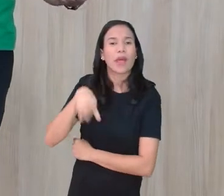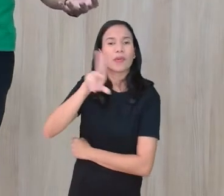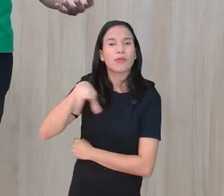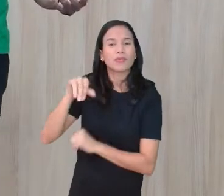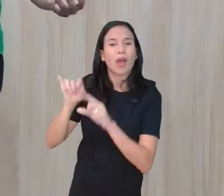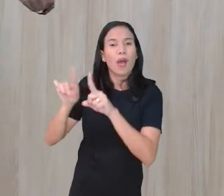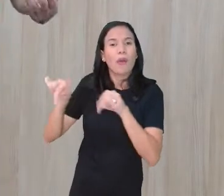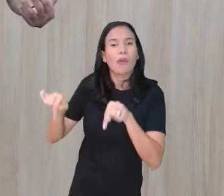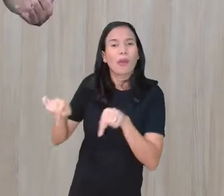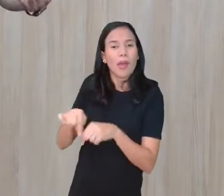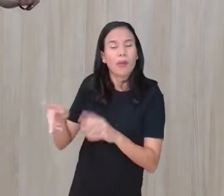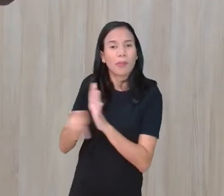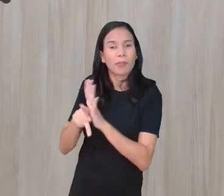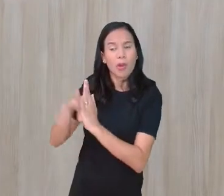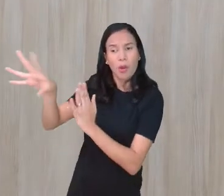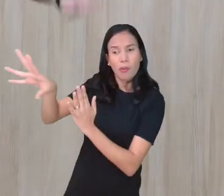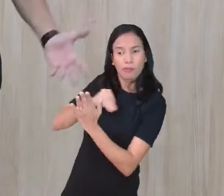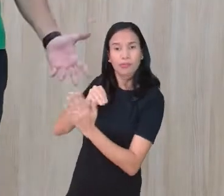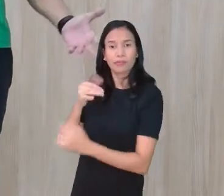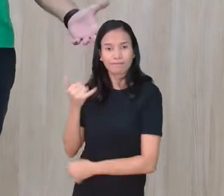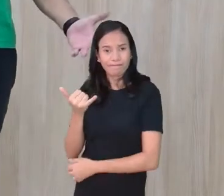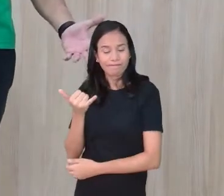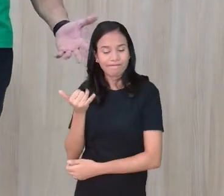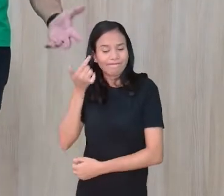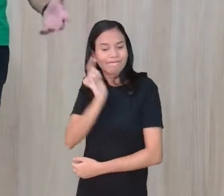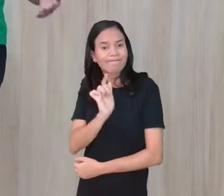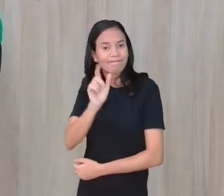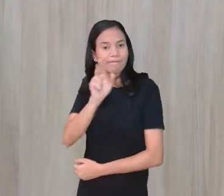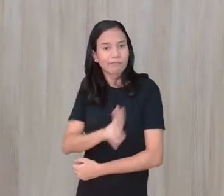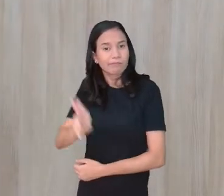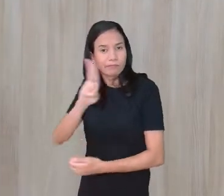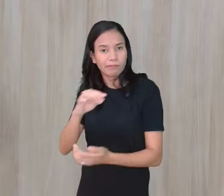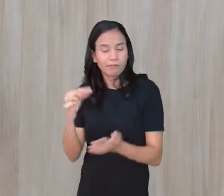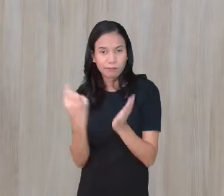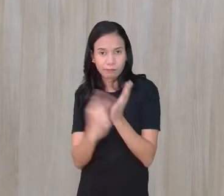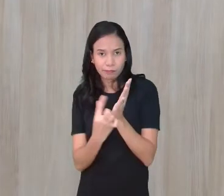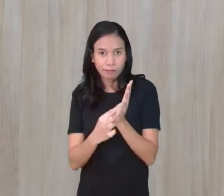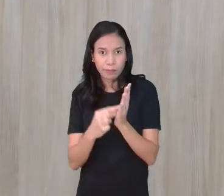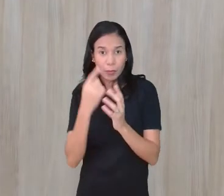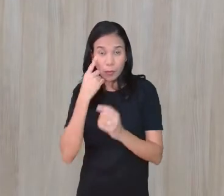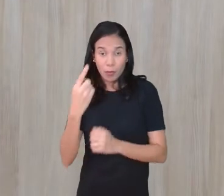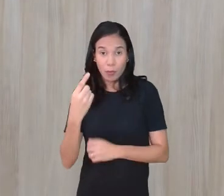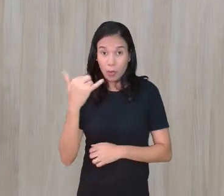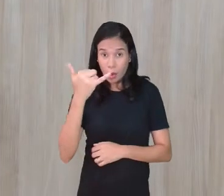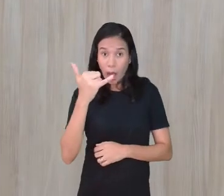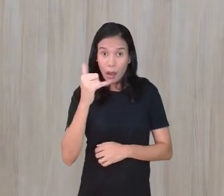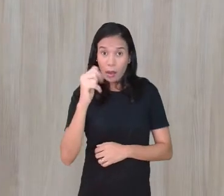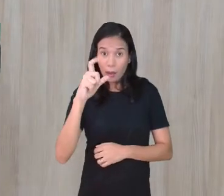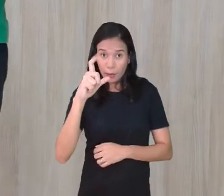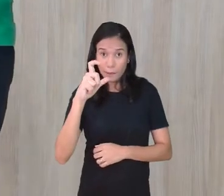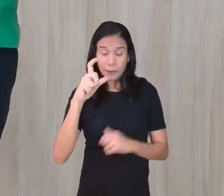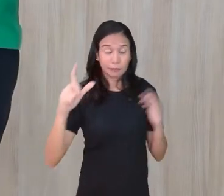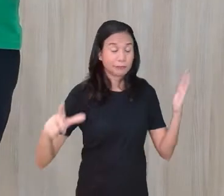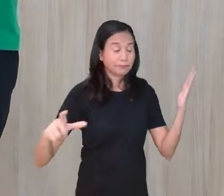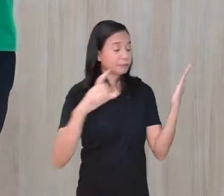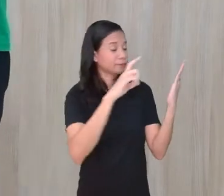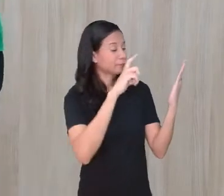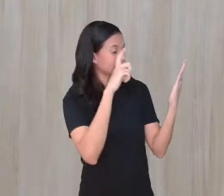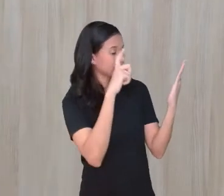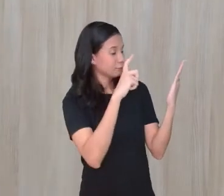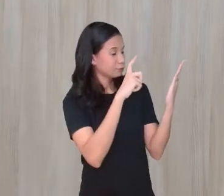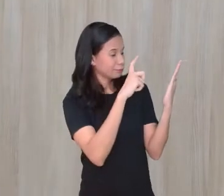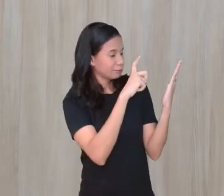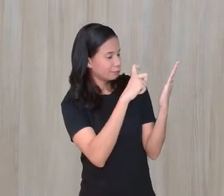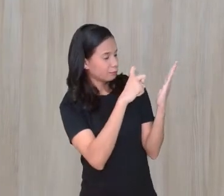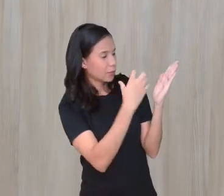QR Code aí para o meu celular para que eu possa baixar o aplicativo? É através, gente, da sua câmera, tá bom? Você abre a